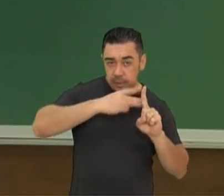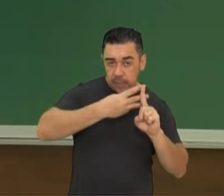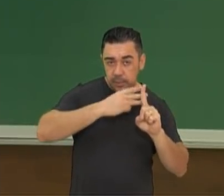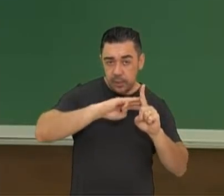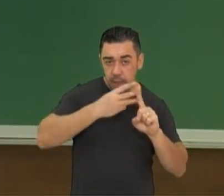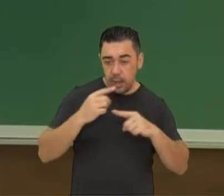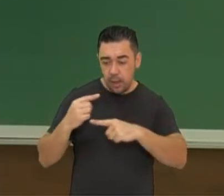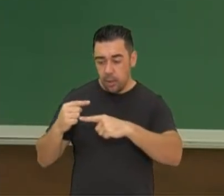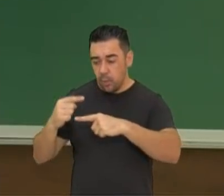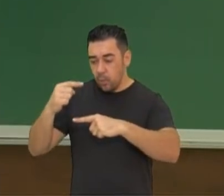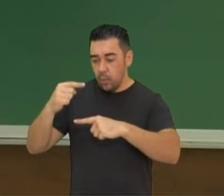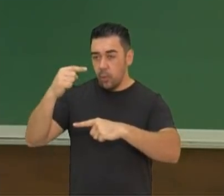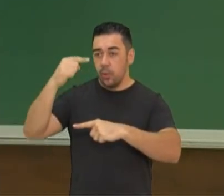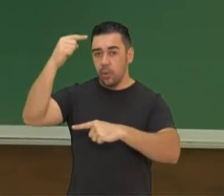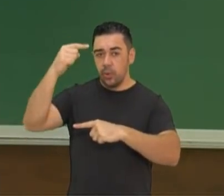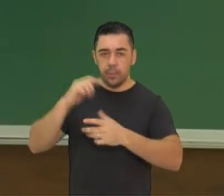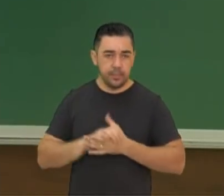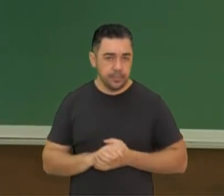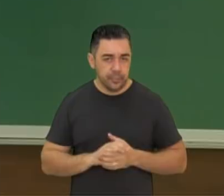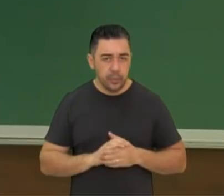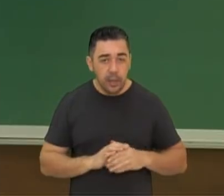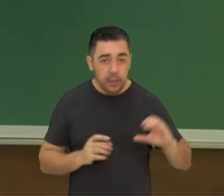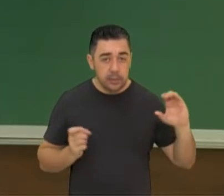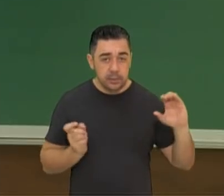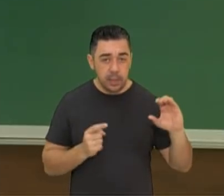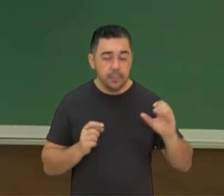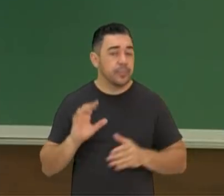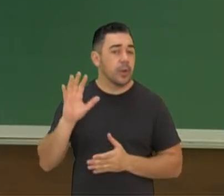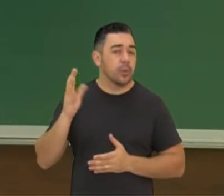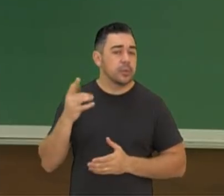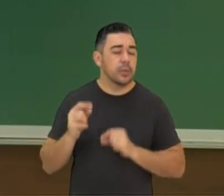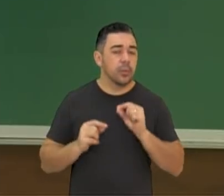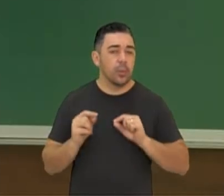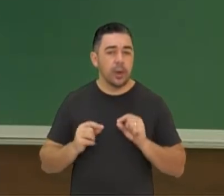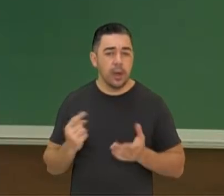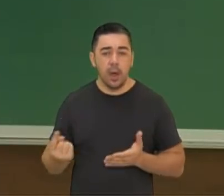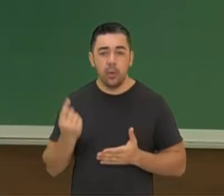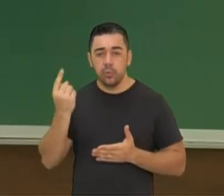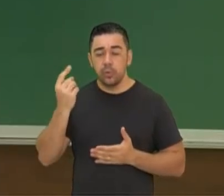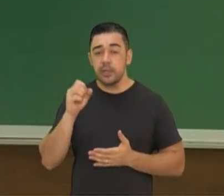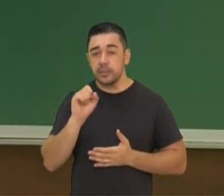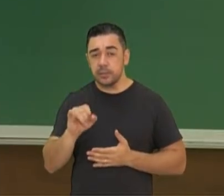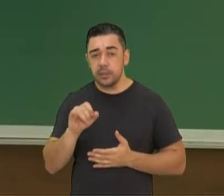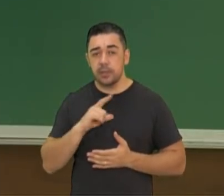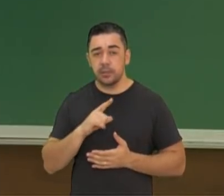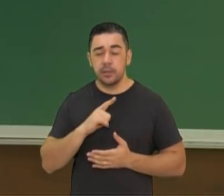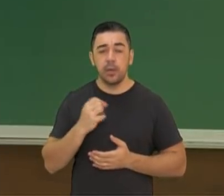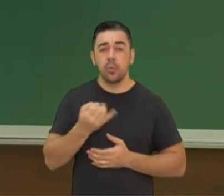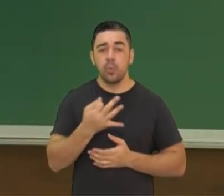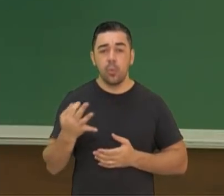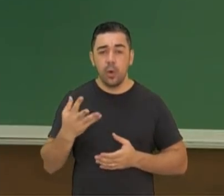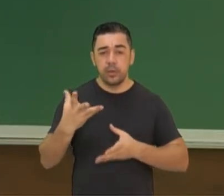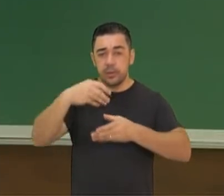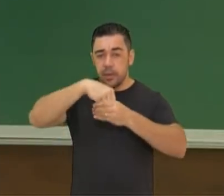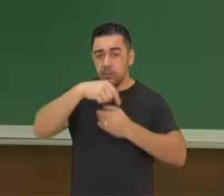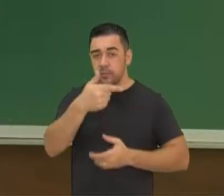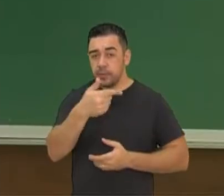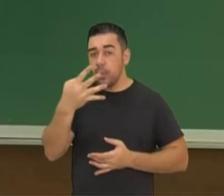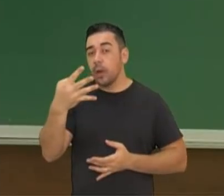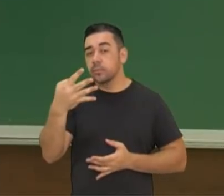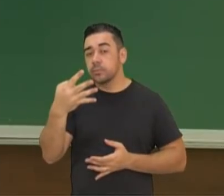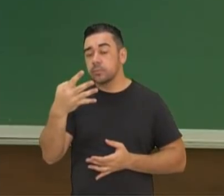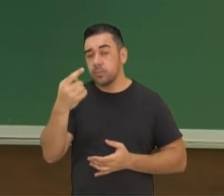altura, o que acontece? E letra C. Qual é a altura desse paralelepípedo se o volume for 24?